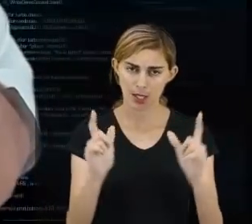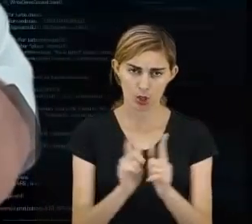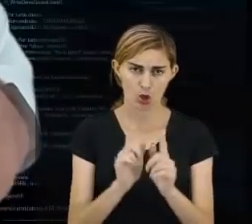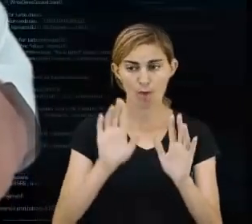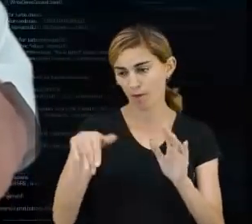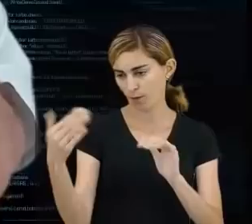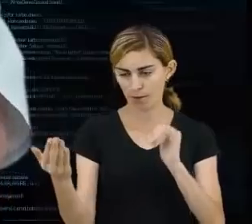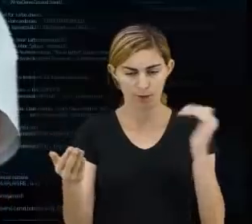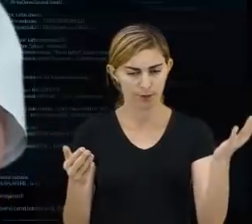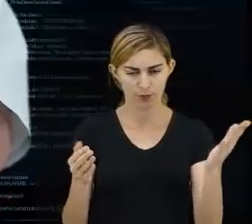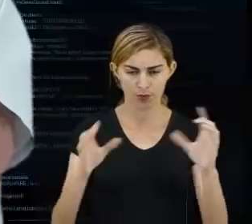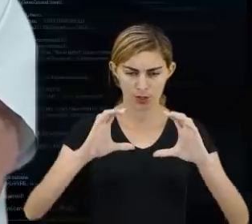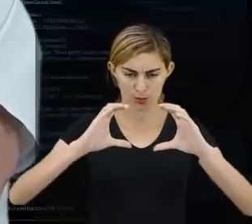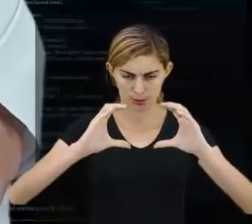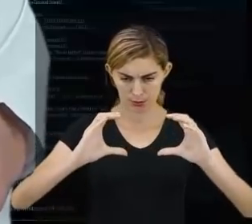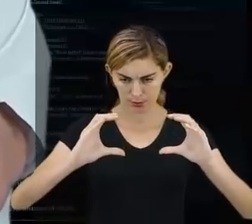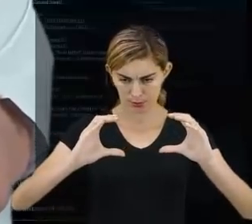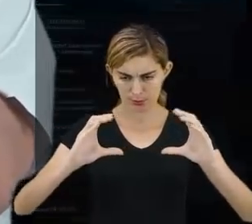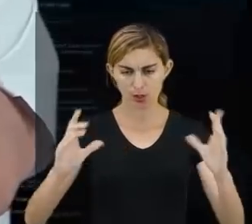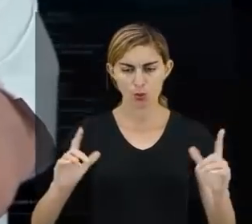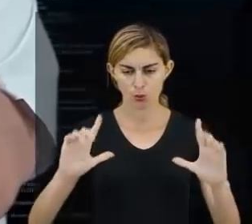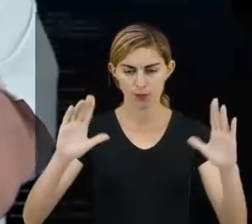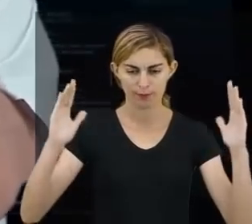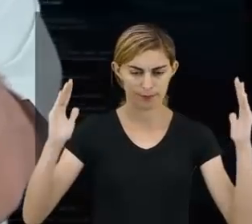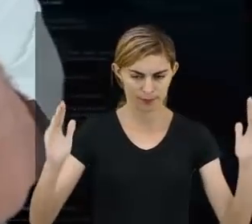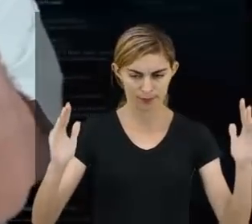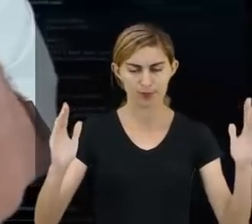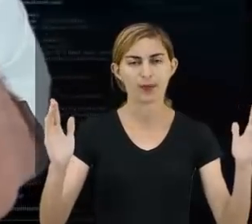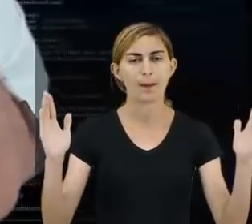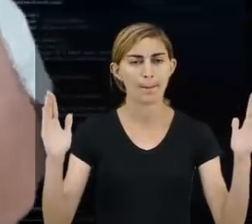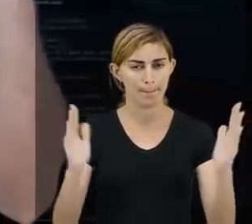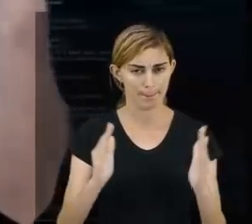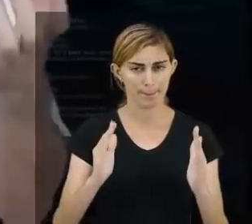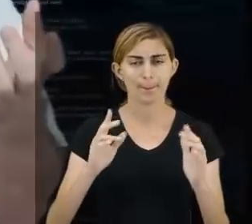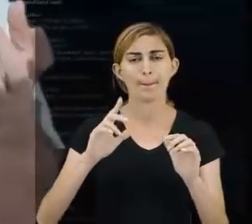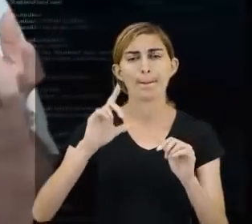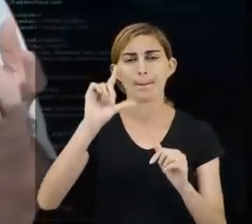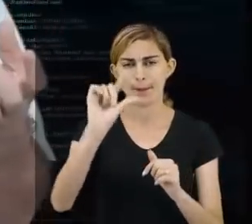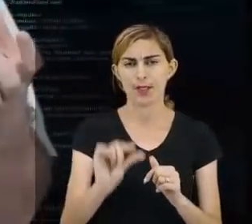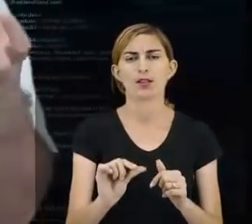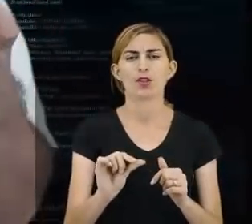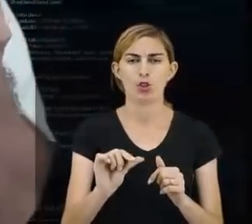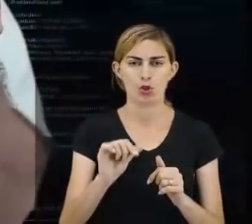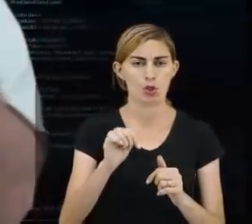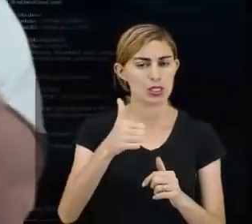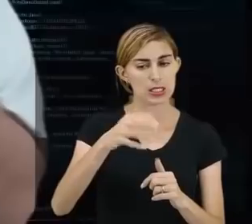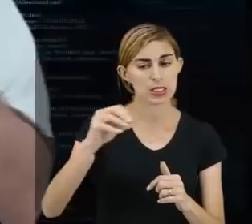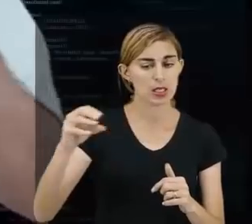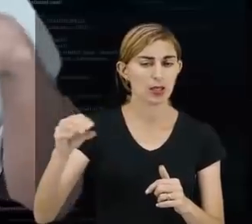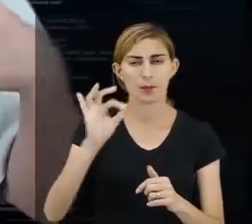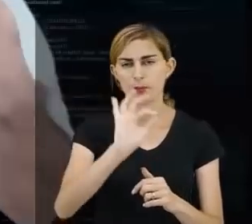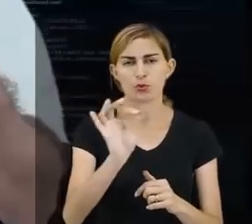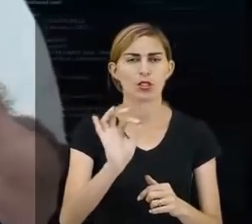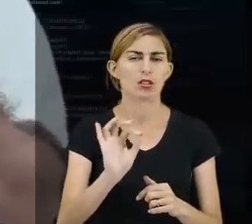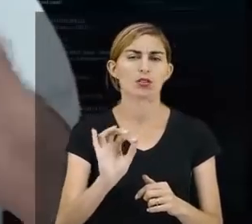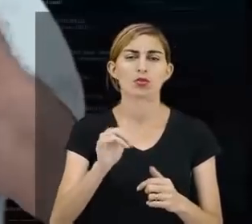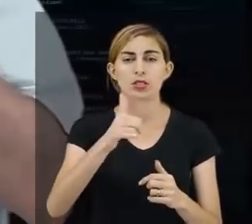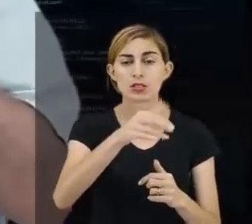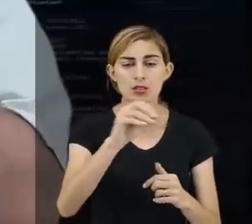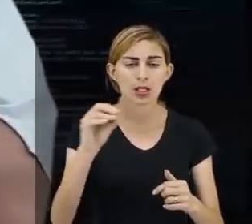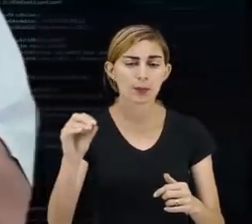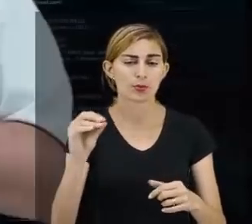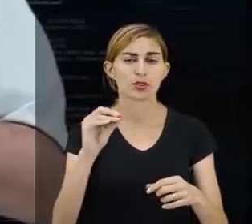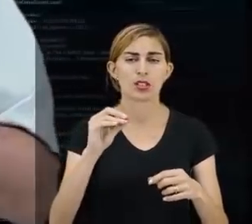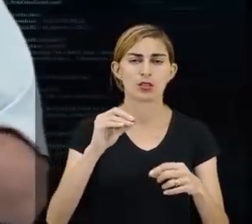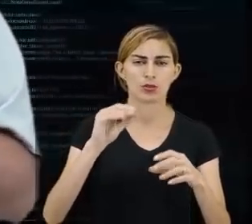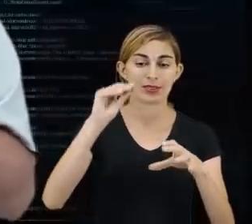menor, então ele vai ocupar esse menor, sem passar. Não é 100% da tela, é 100% do elemento que